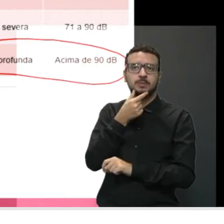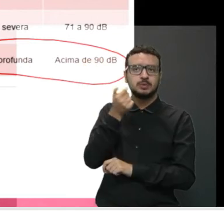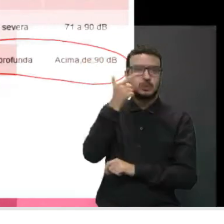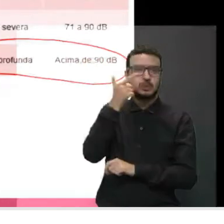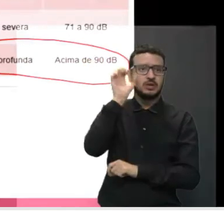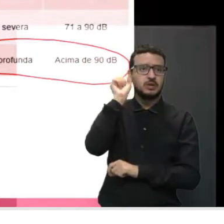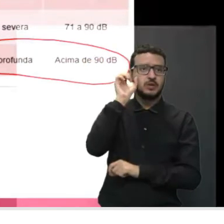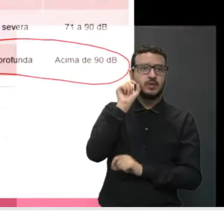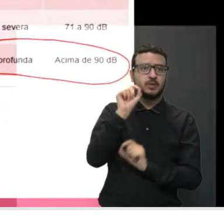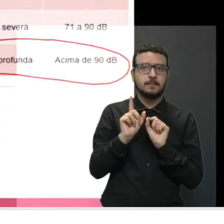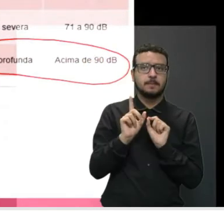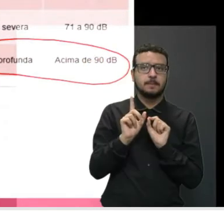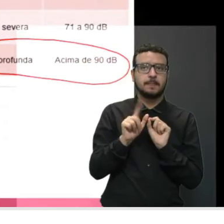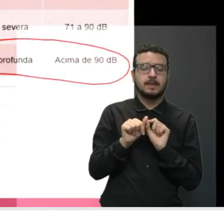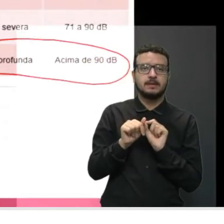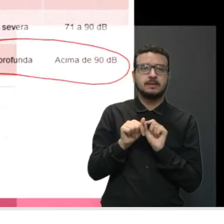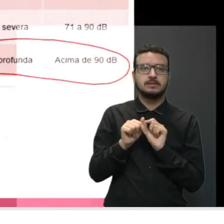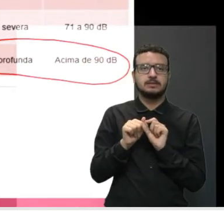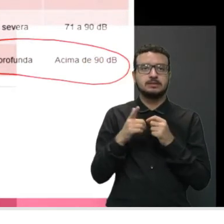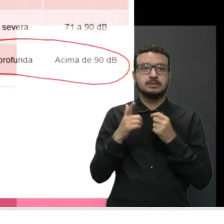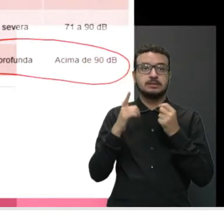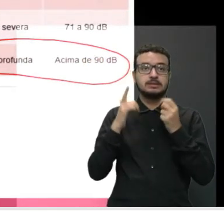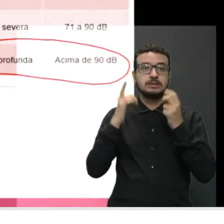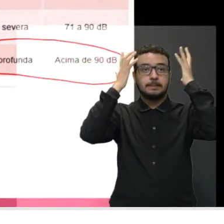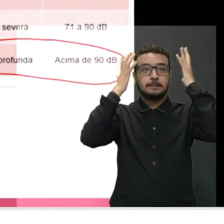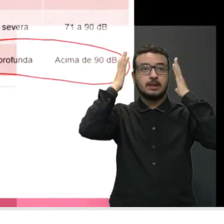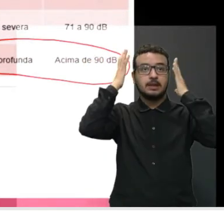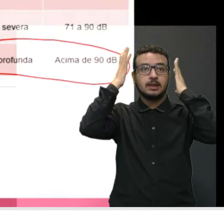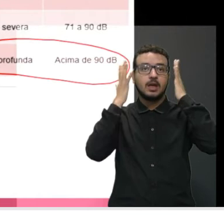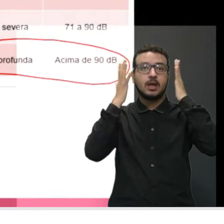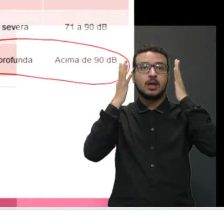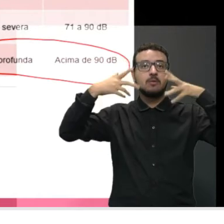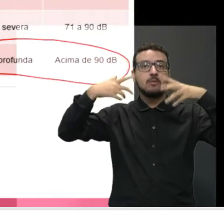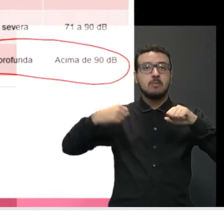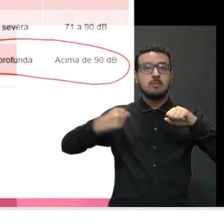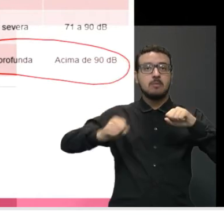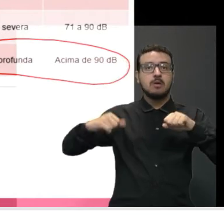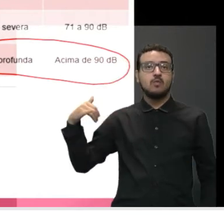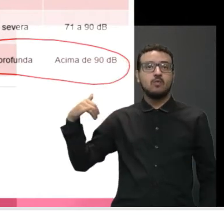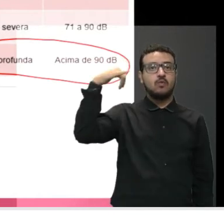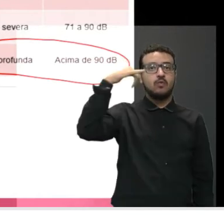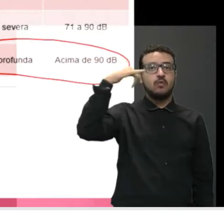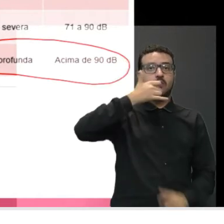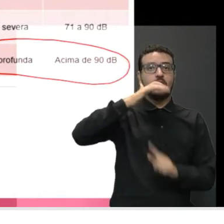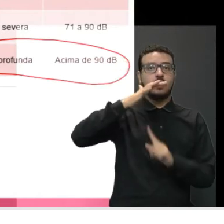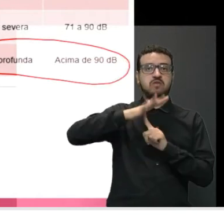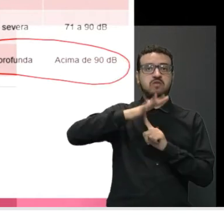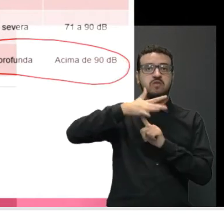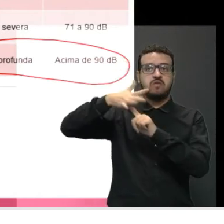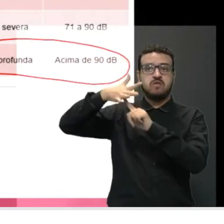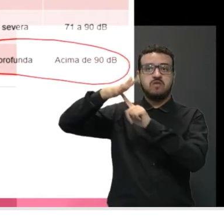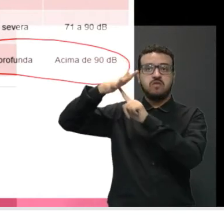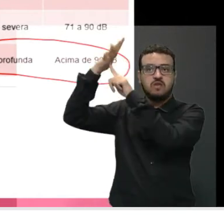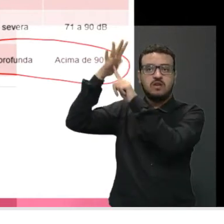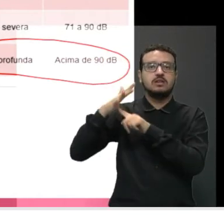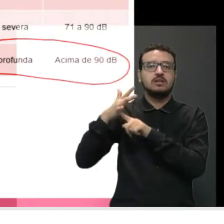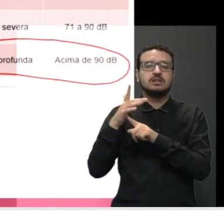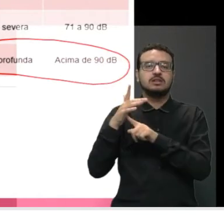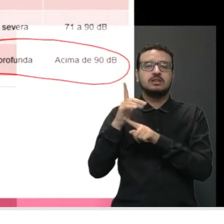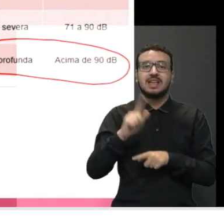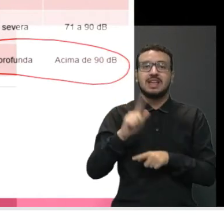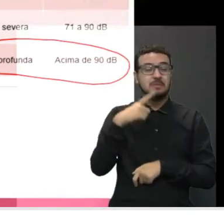caminhão, moto, avião, helicóptero, sons de alta intensidade, João Pedro consegue ouvir, está